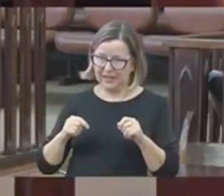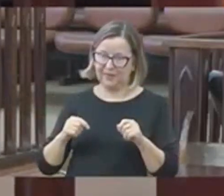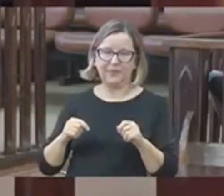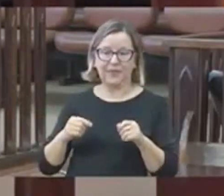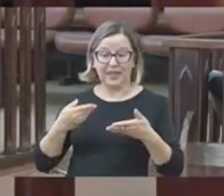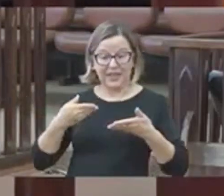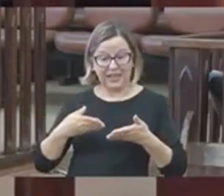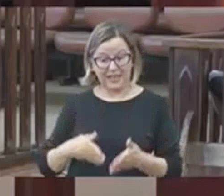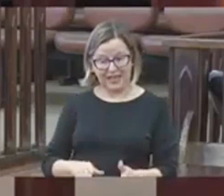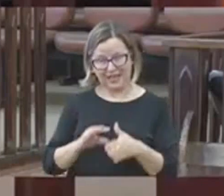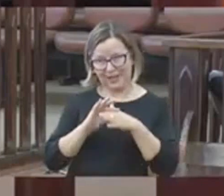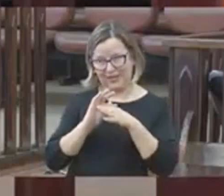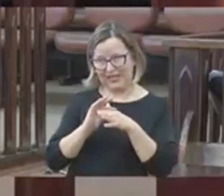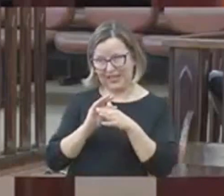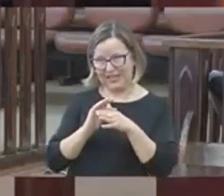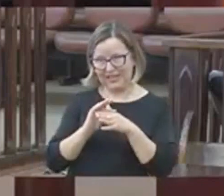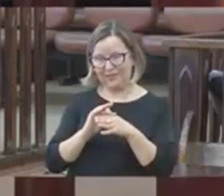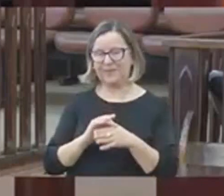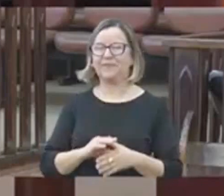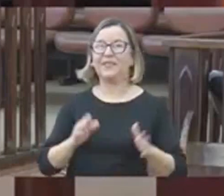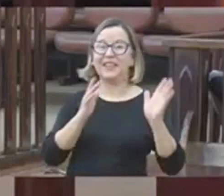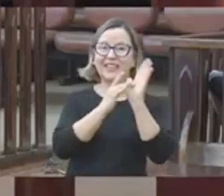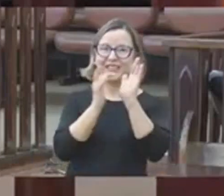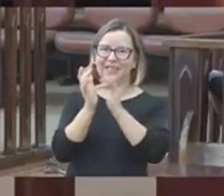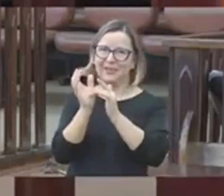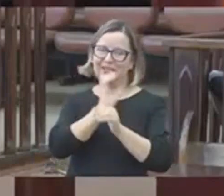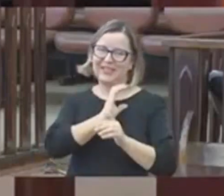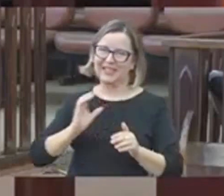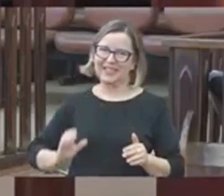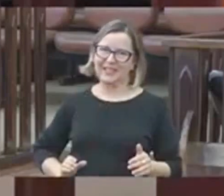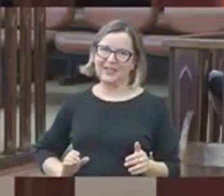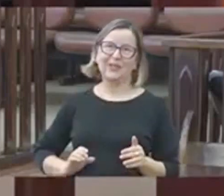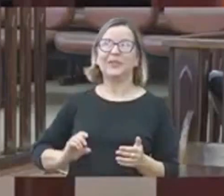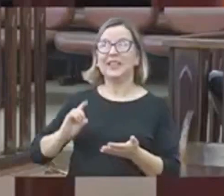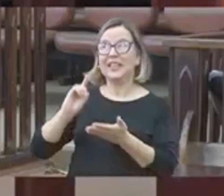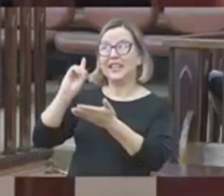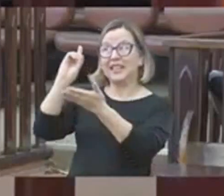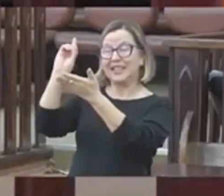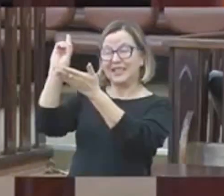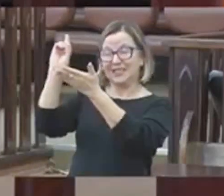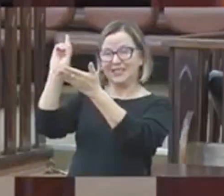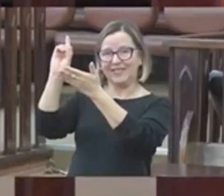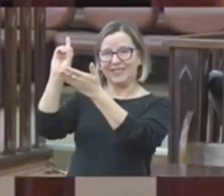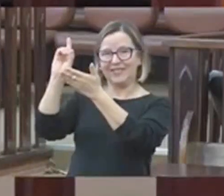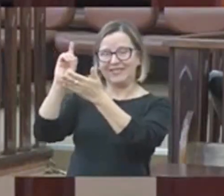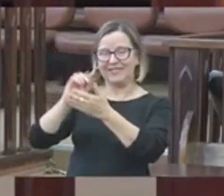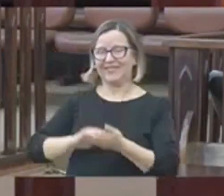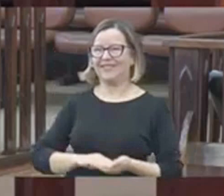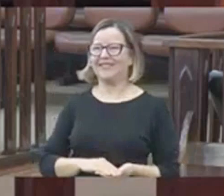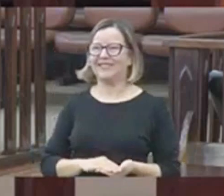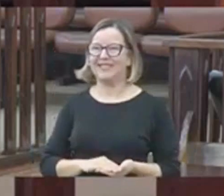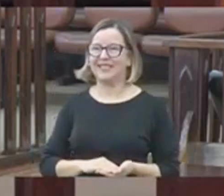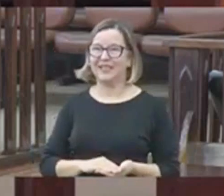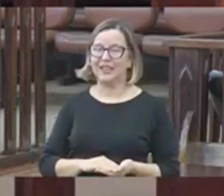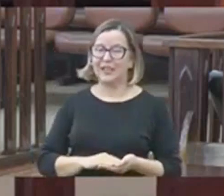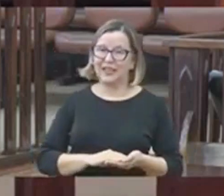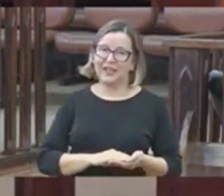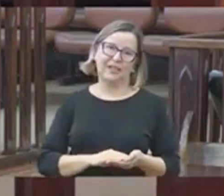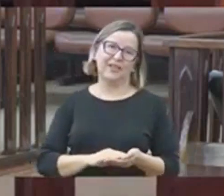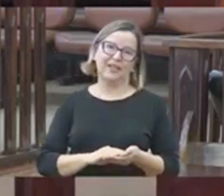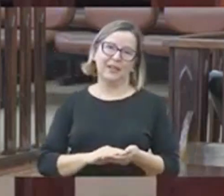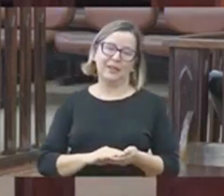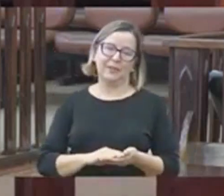Deus, e Ele é. O texto, quando diz "era o Verbo", então está mostrando